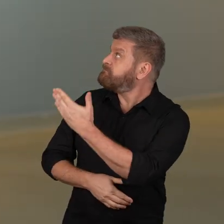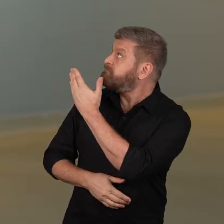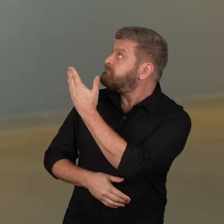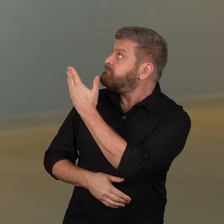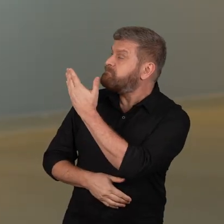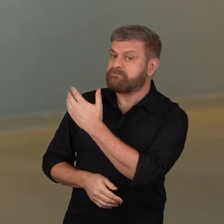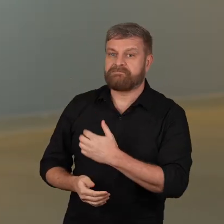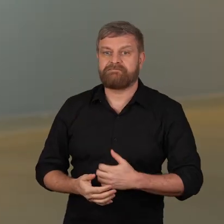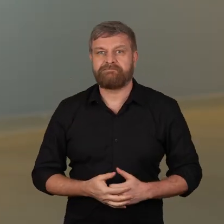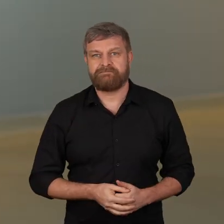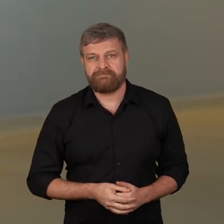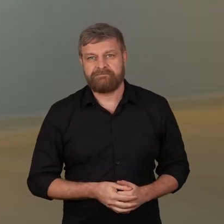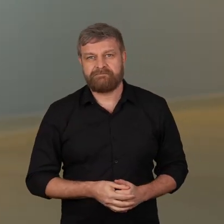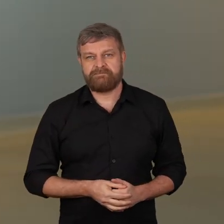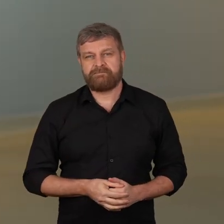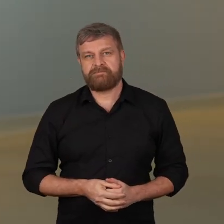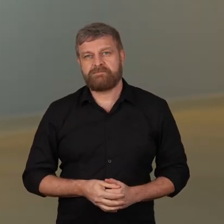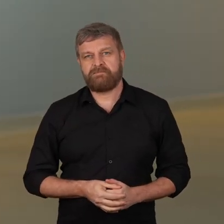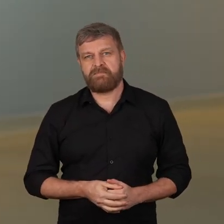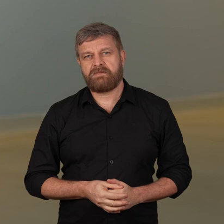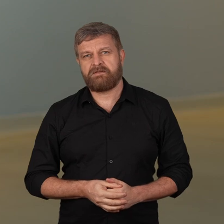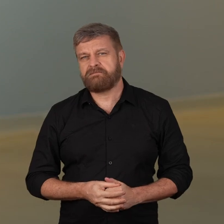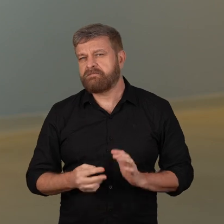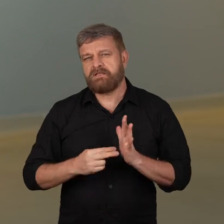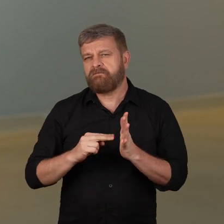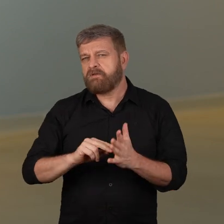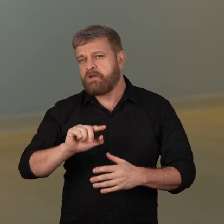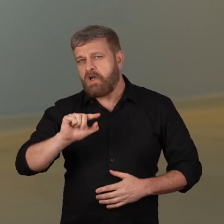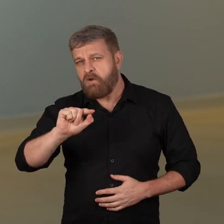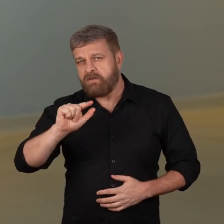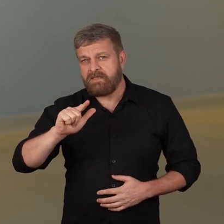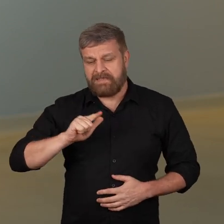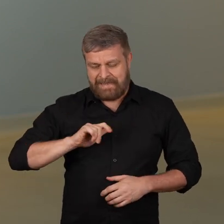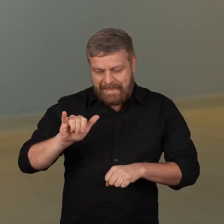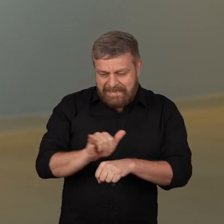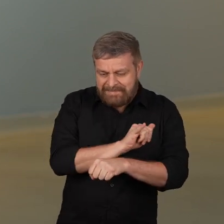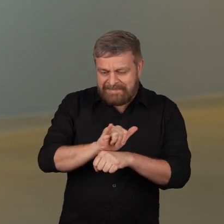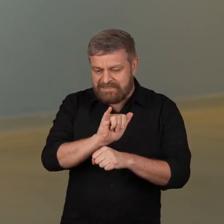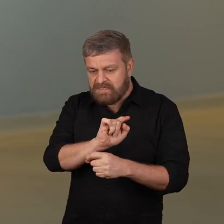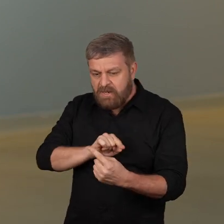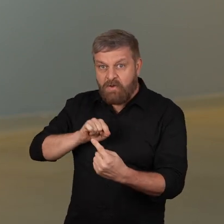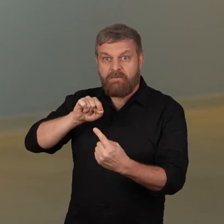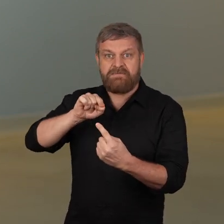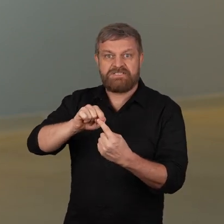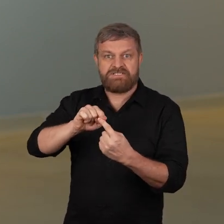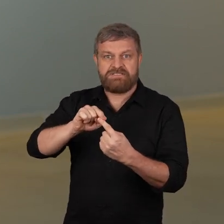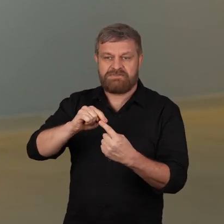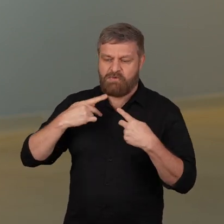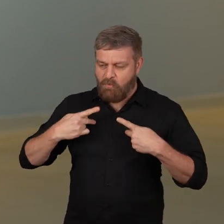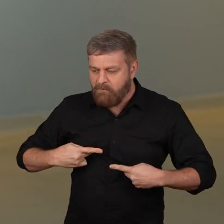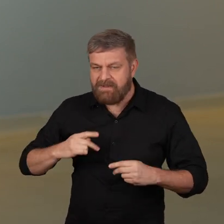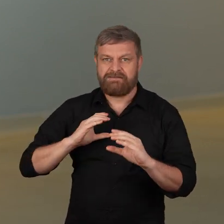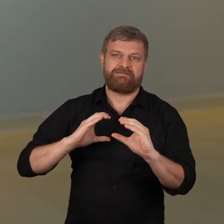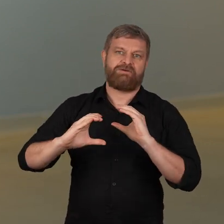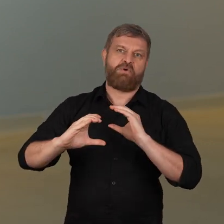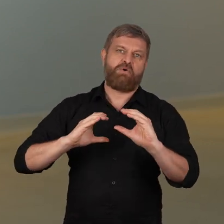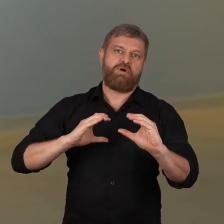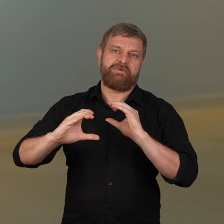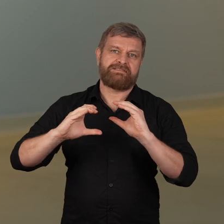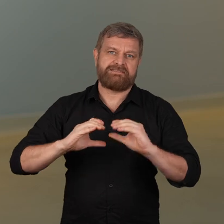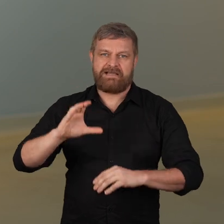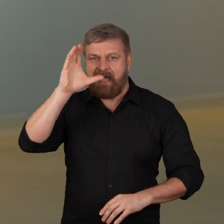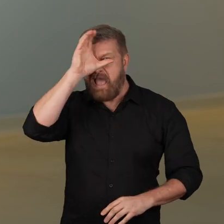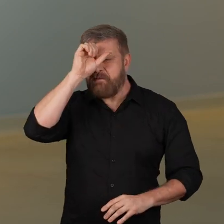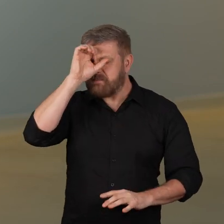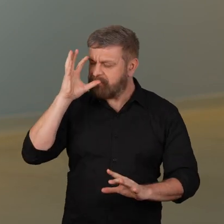a compreensão. Título na tela. Que é meio e fim de toda a comunicação humana, de toda a